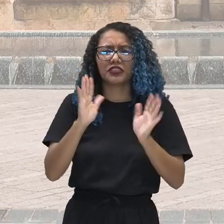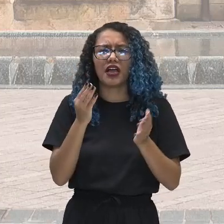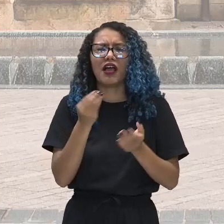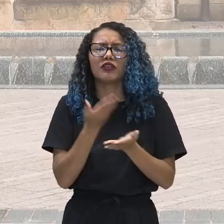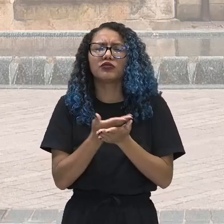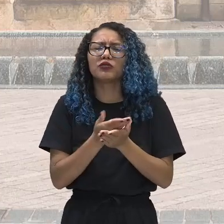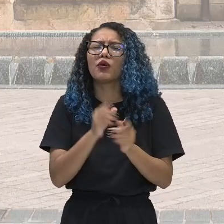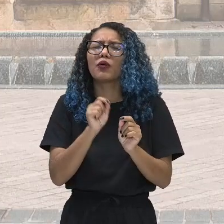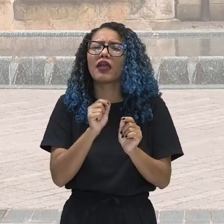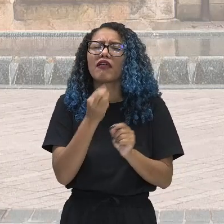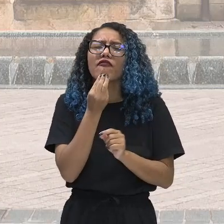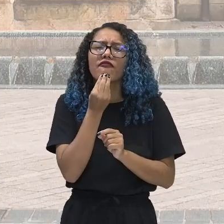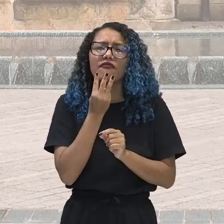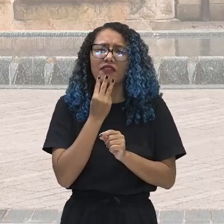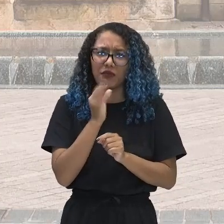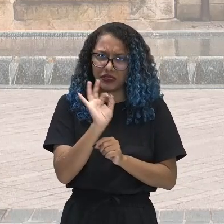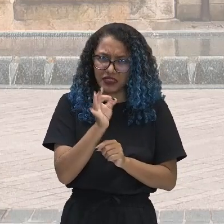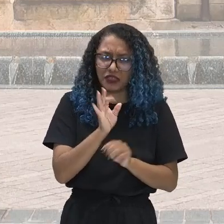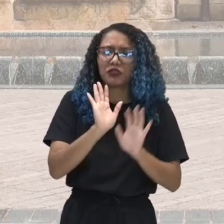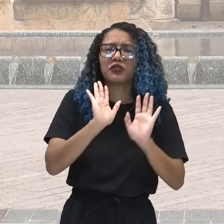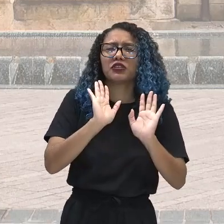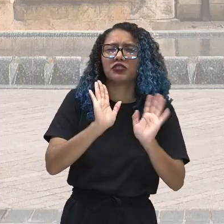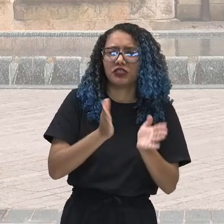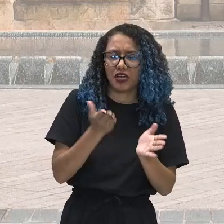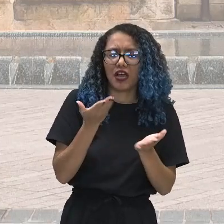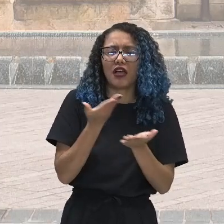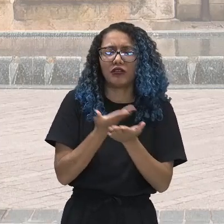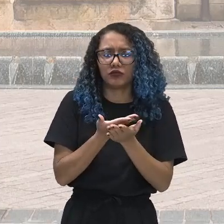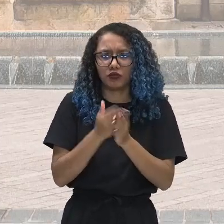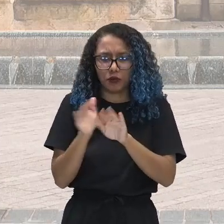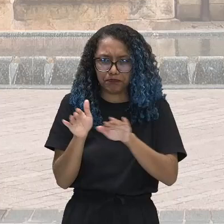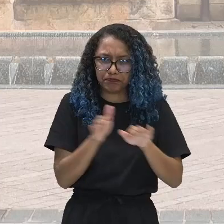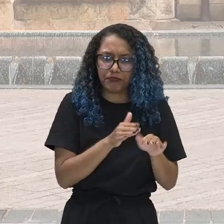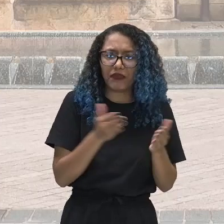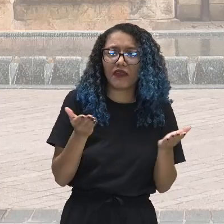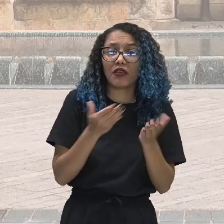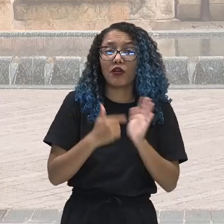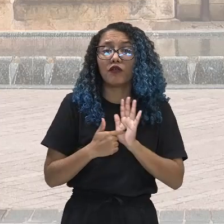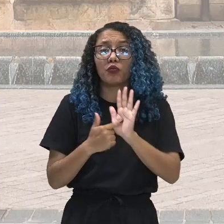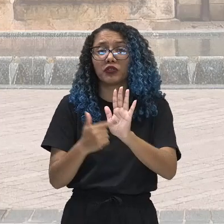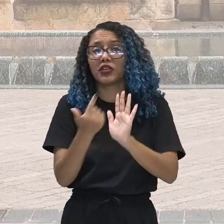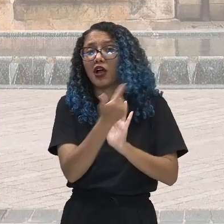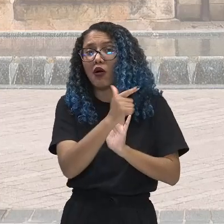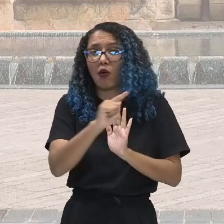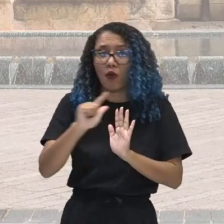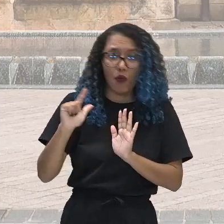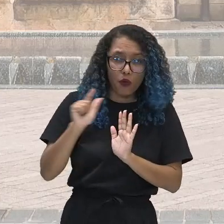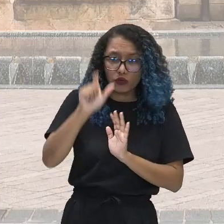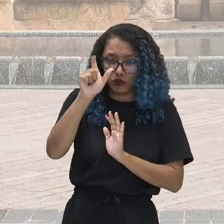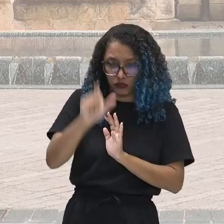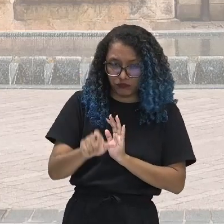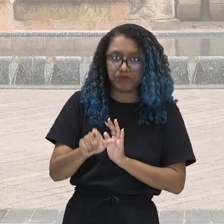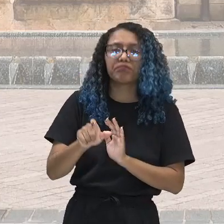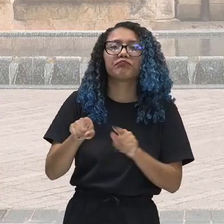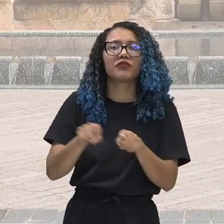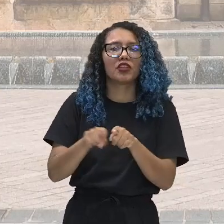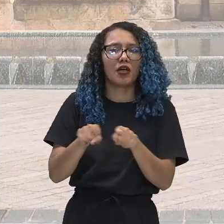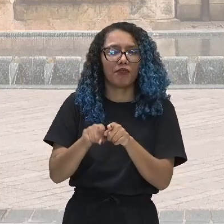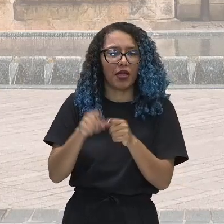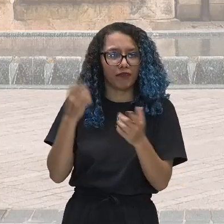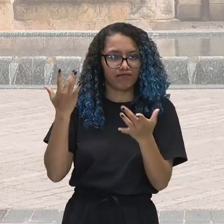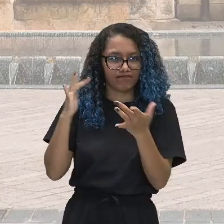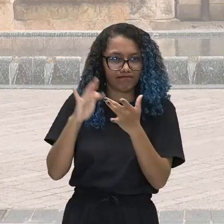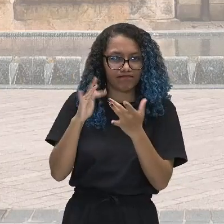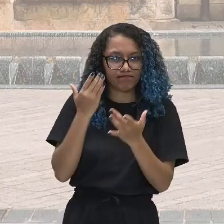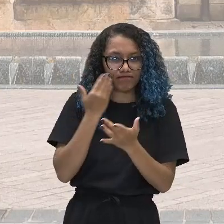Weber. E agora vamos apresentar para vocês outro clássico da sociologia, aqui representado por